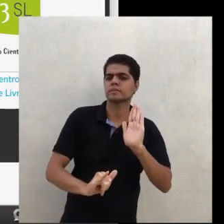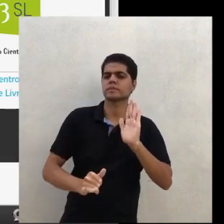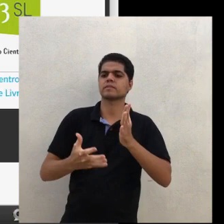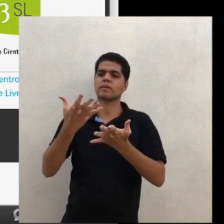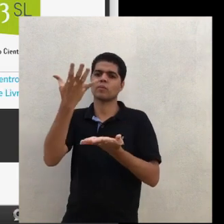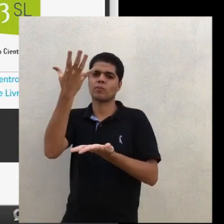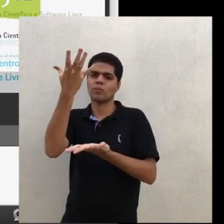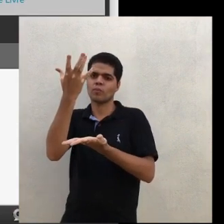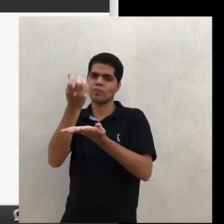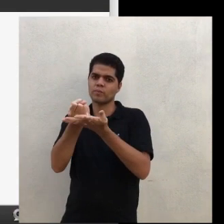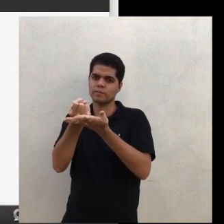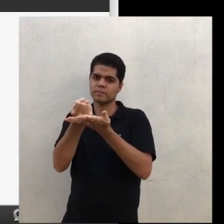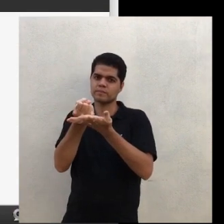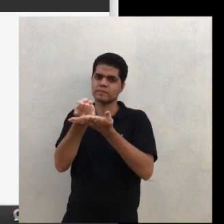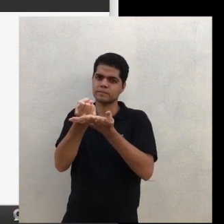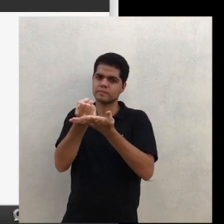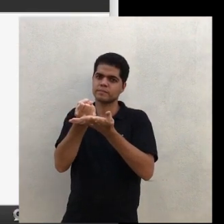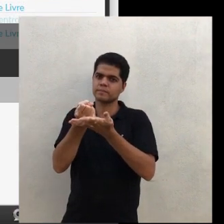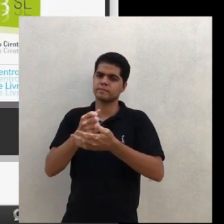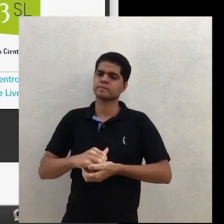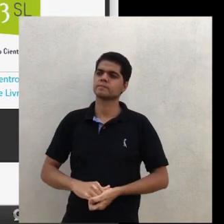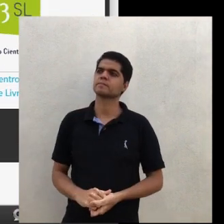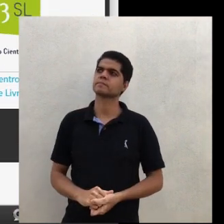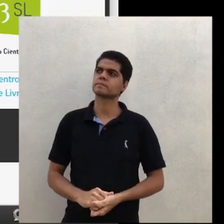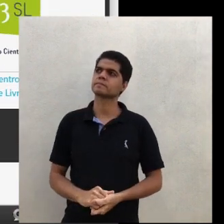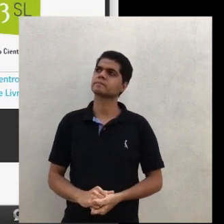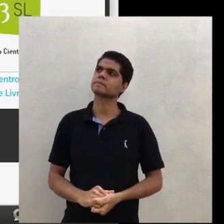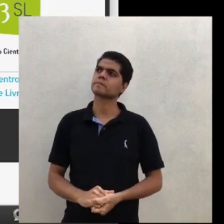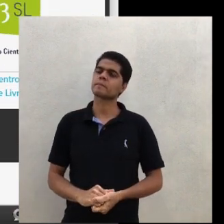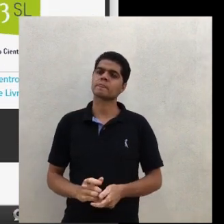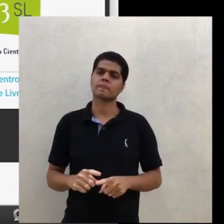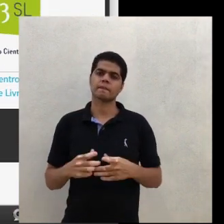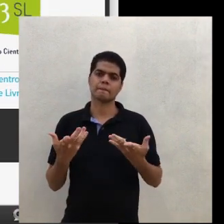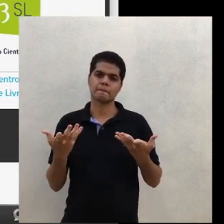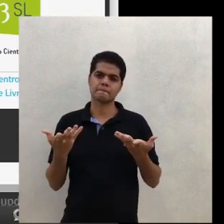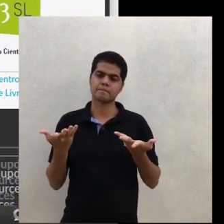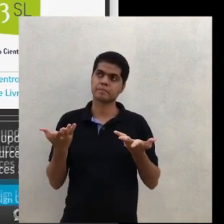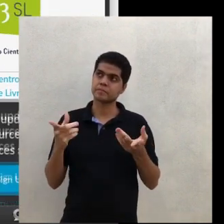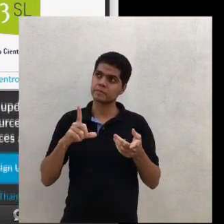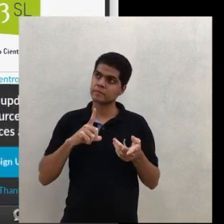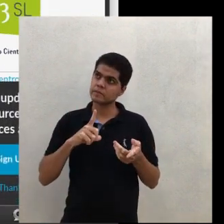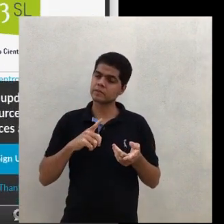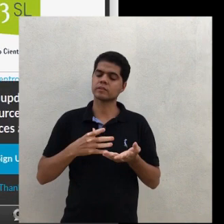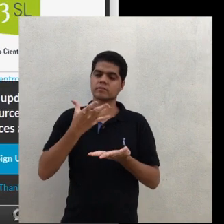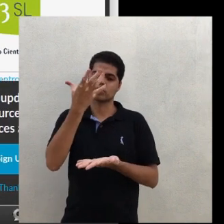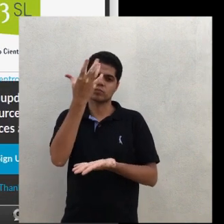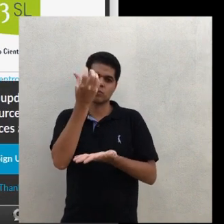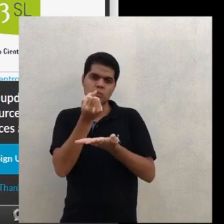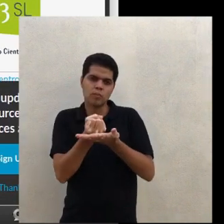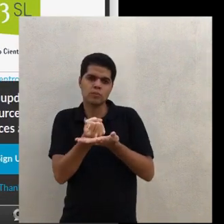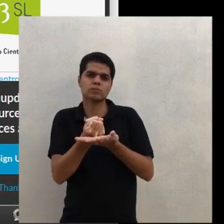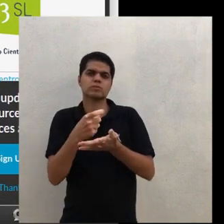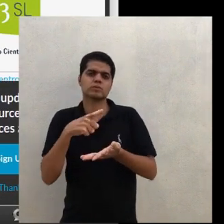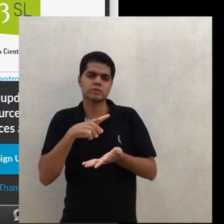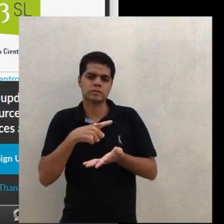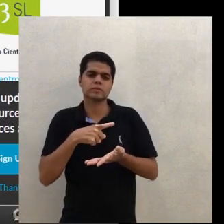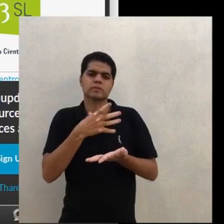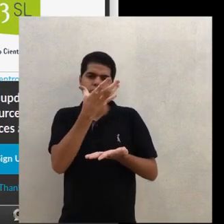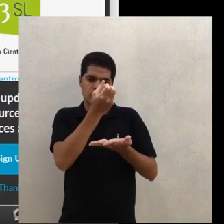Então, aqui ele vai fazer o download do software para o meu computador, tá?